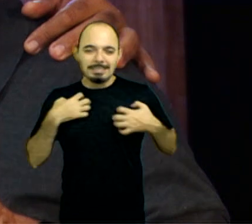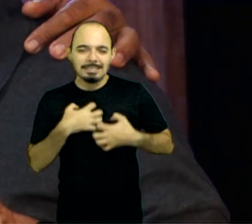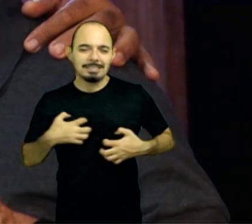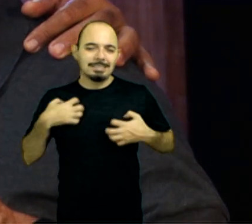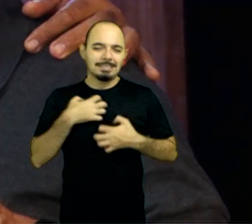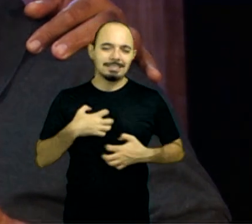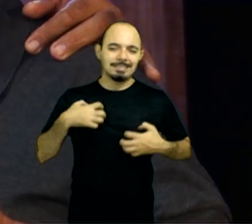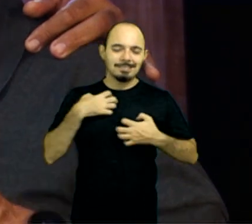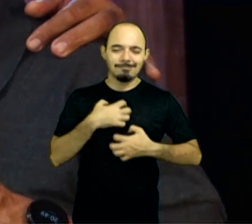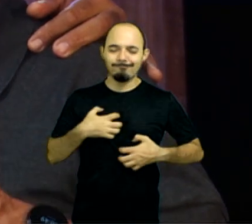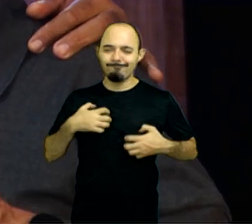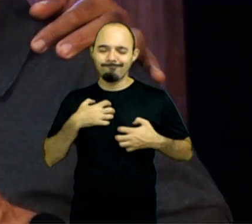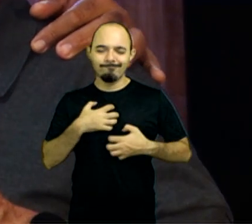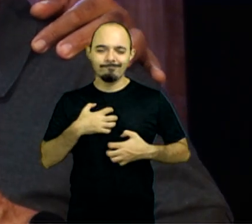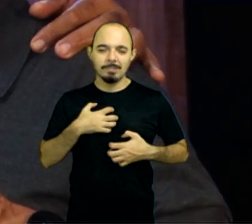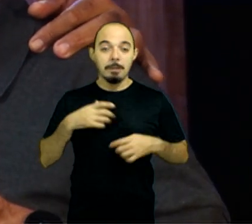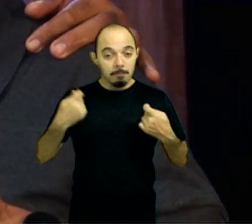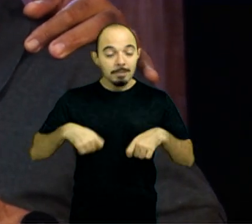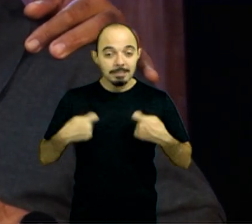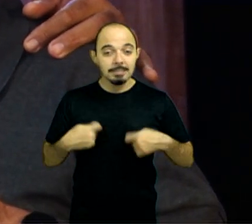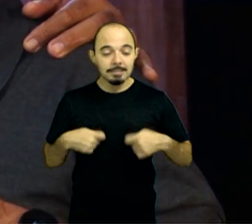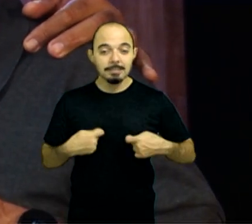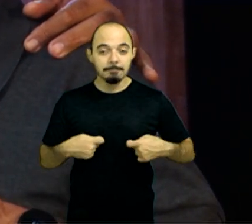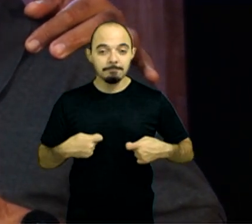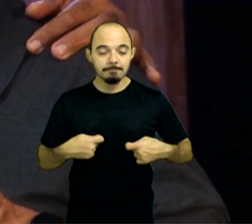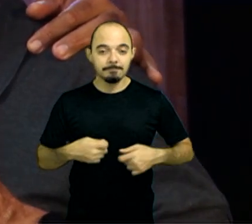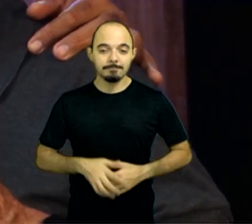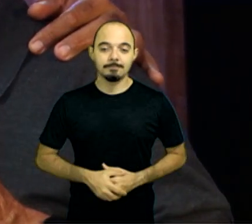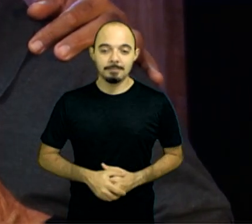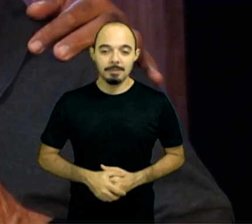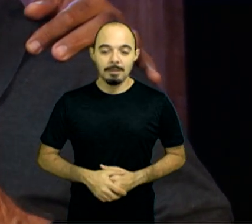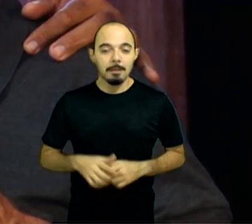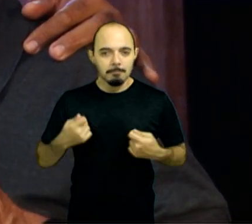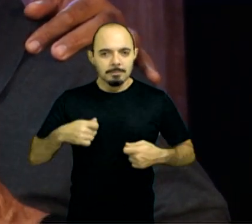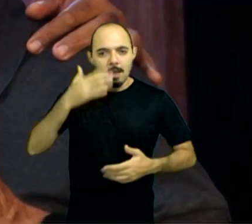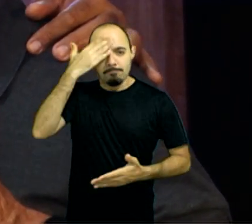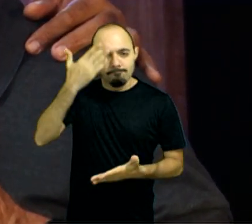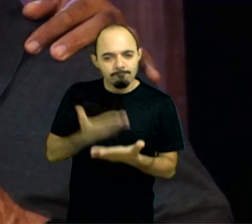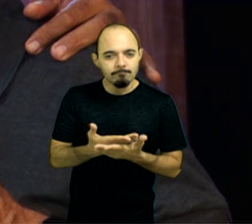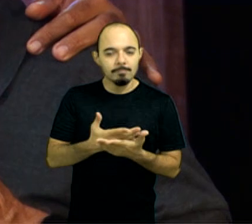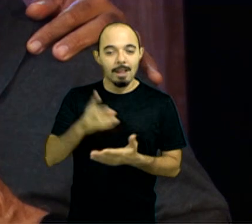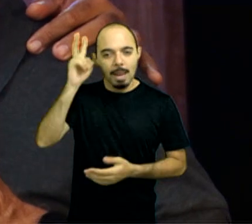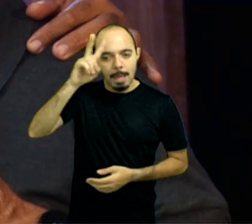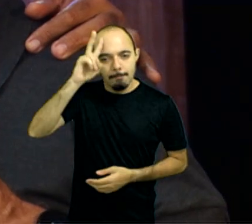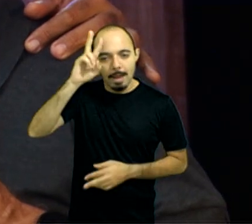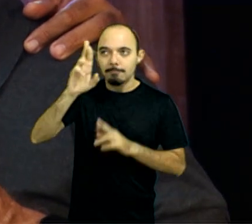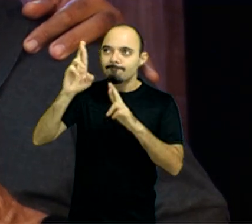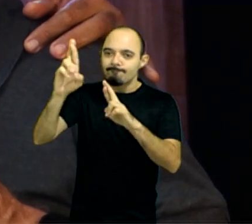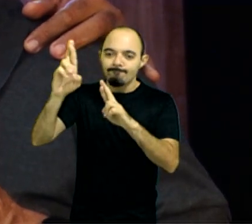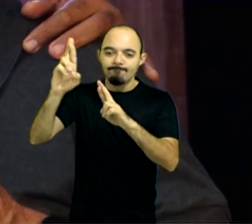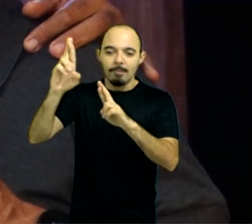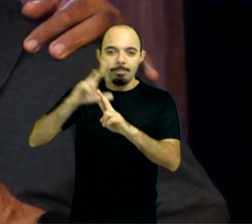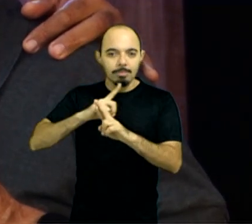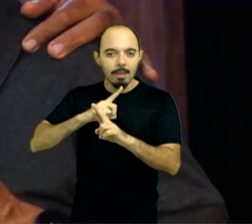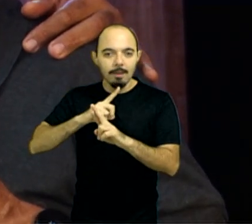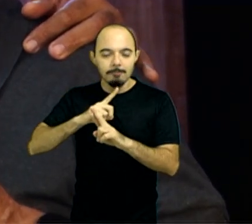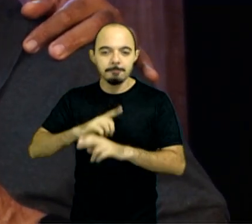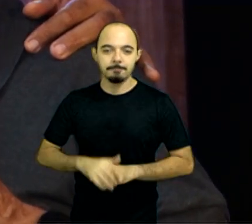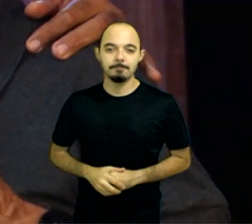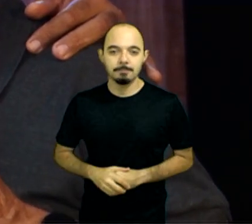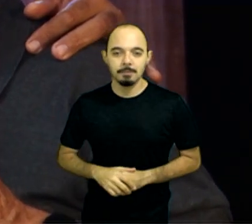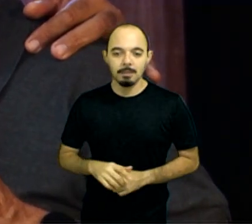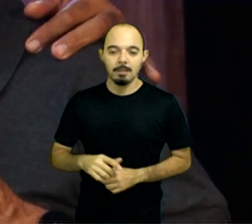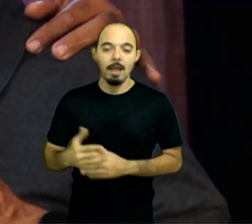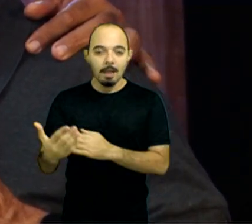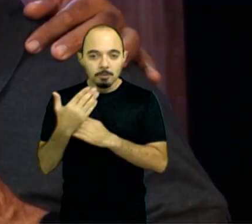quanto. A gente precisa se autoconvencer, trazer a memória que dá esperança. O meu socorro vem do Senhor que